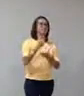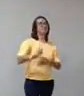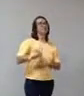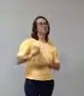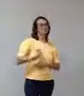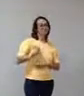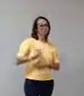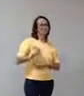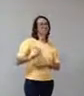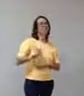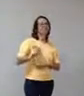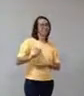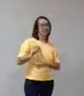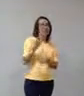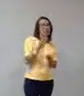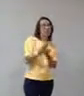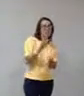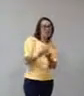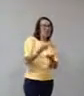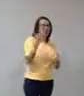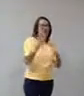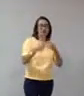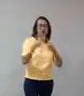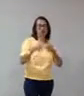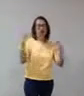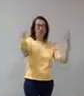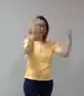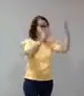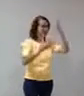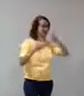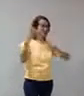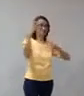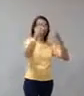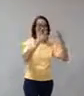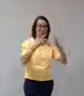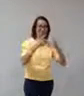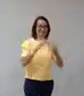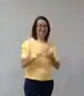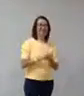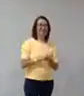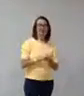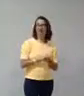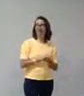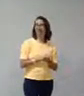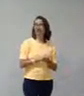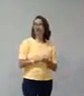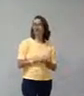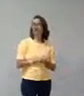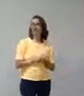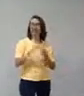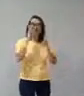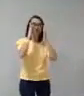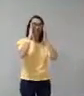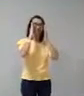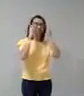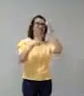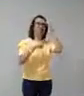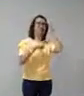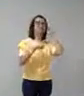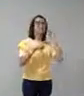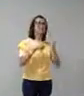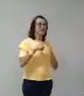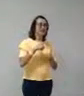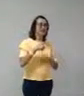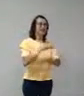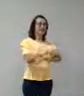sobreviver às adversidades que aconteceram com ele. Então, ele diz que foi, teve muita participação